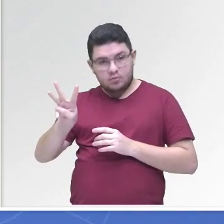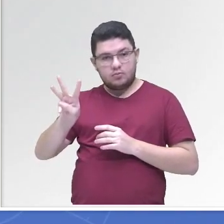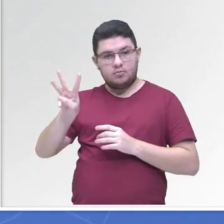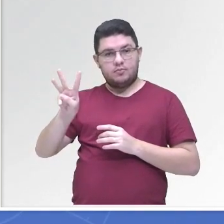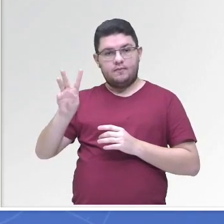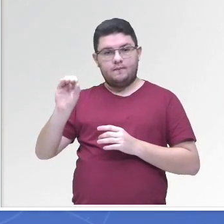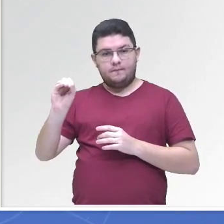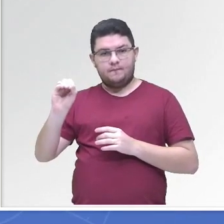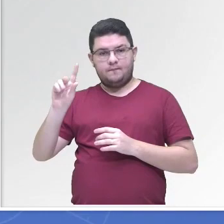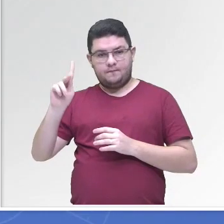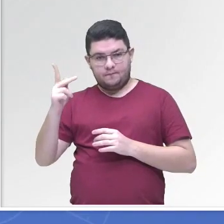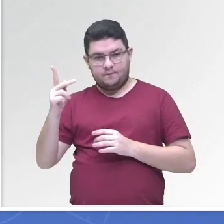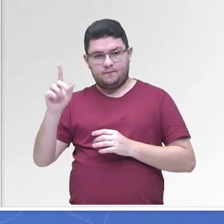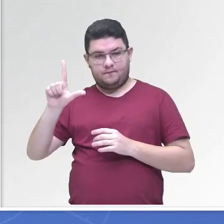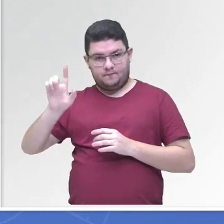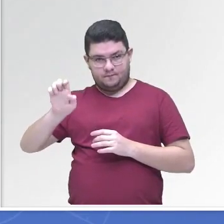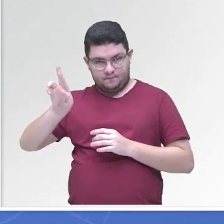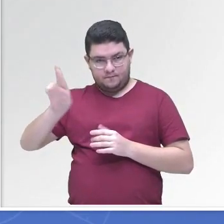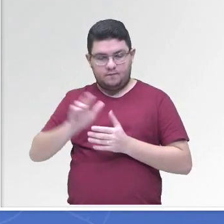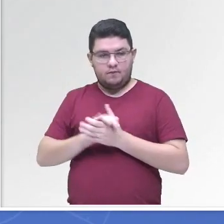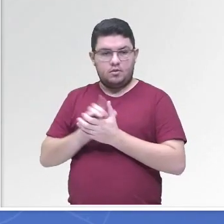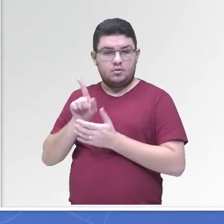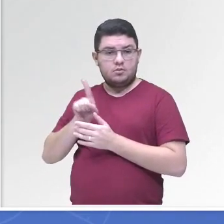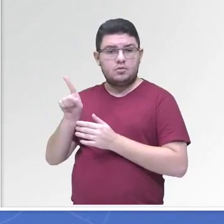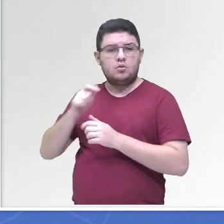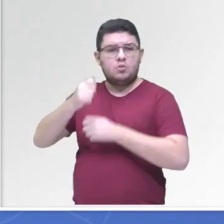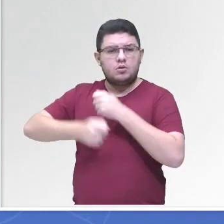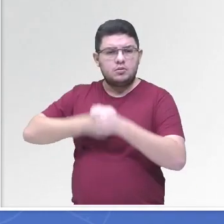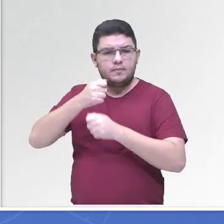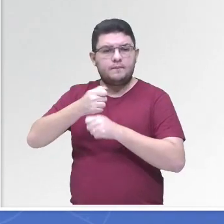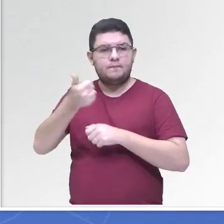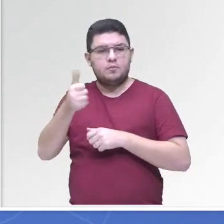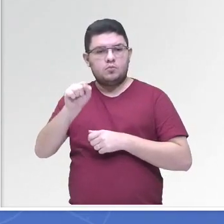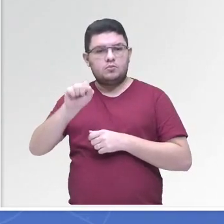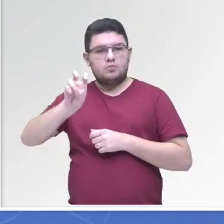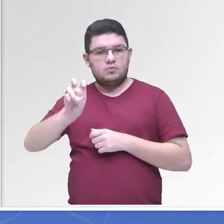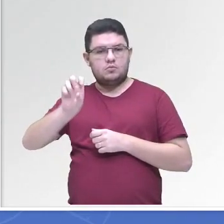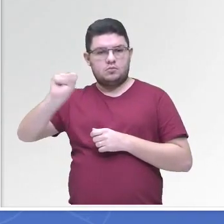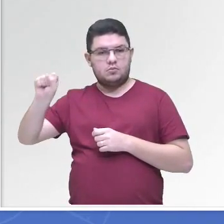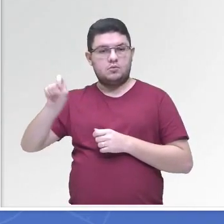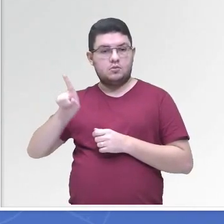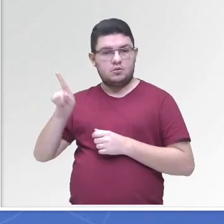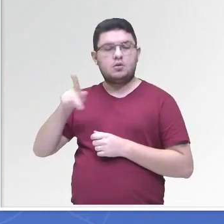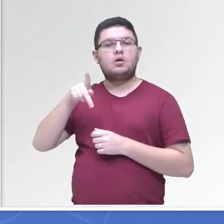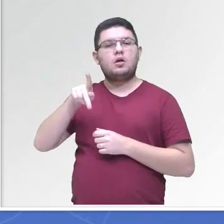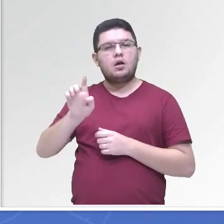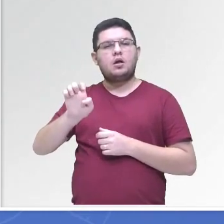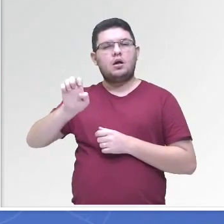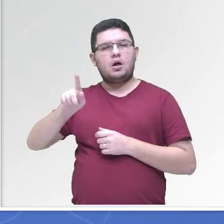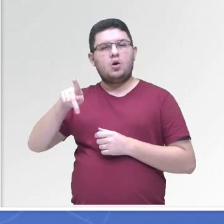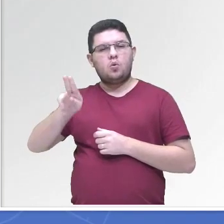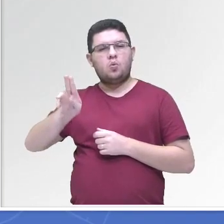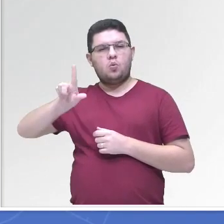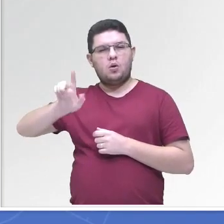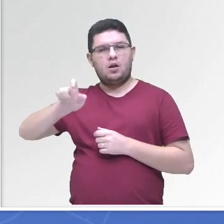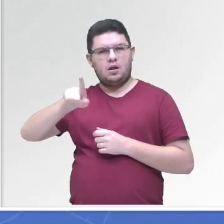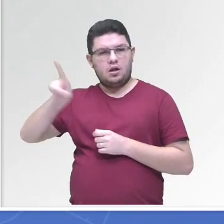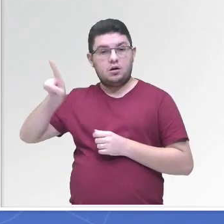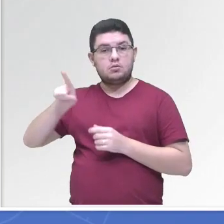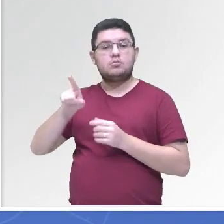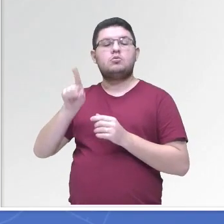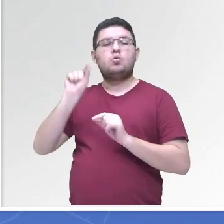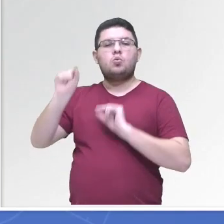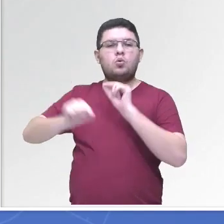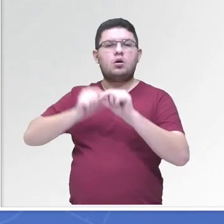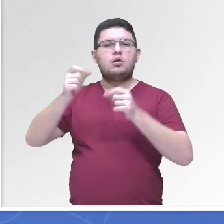Em 1858, Friedrich A. Kekulé definiu a química orgânica como sendo a